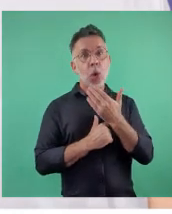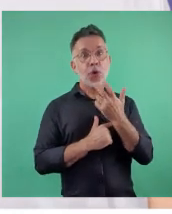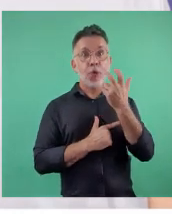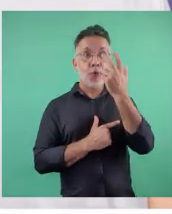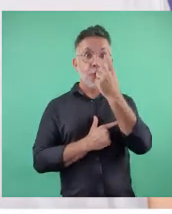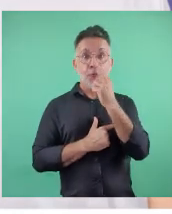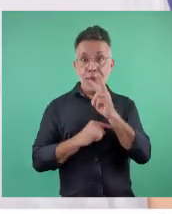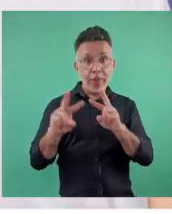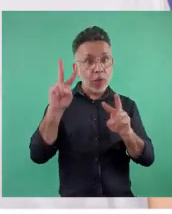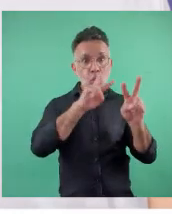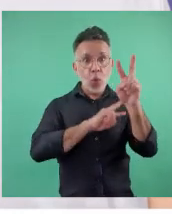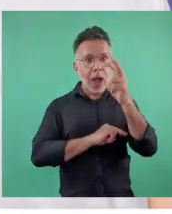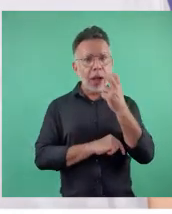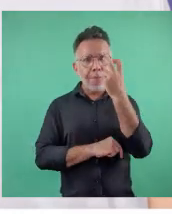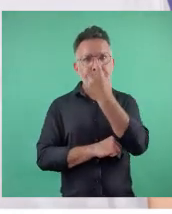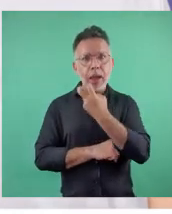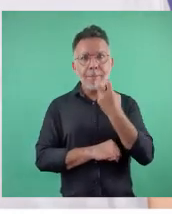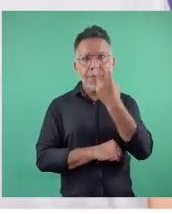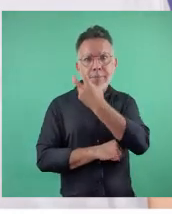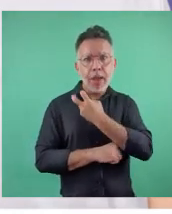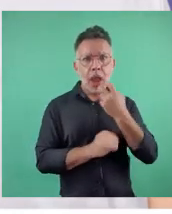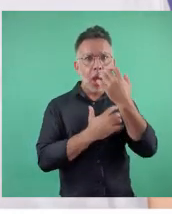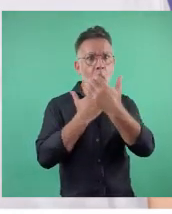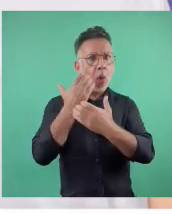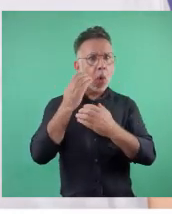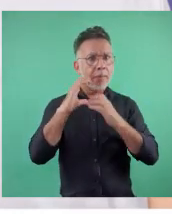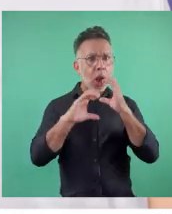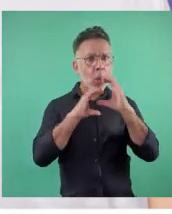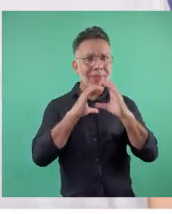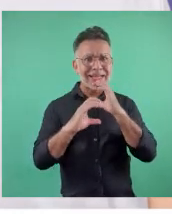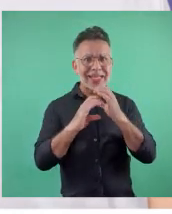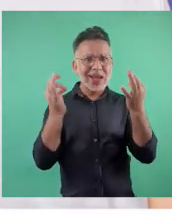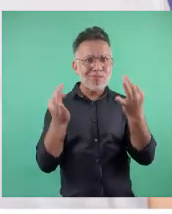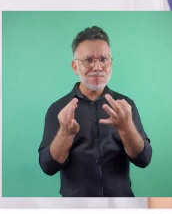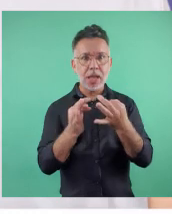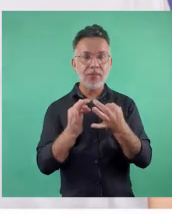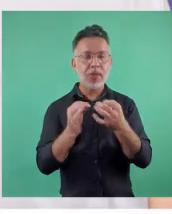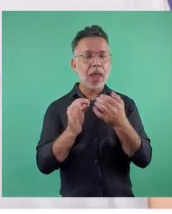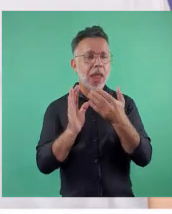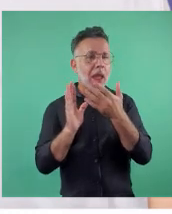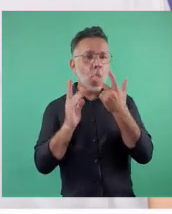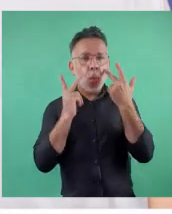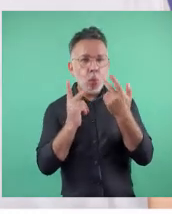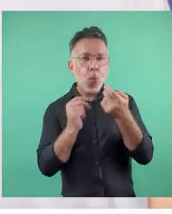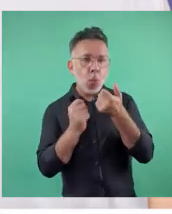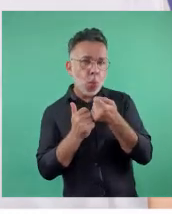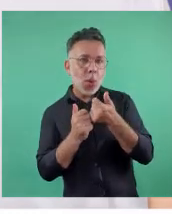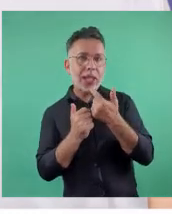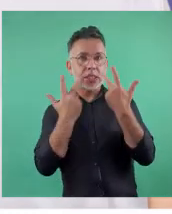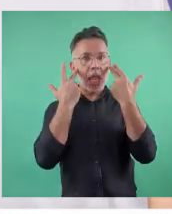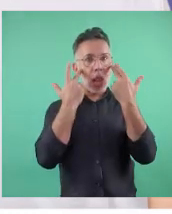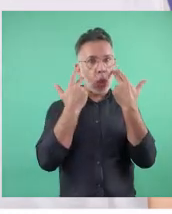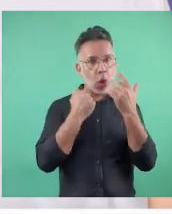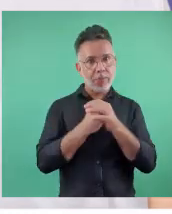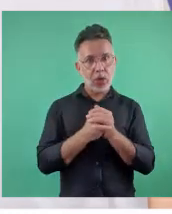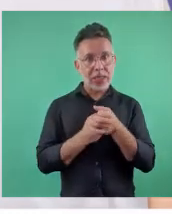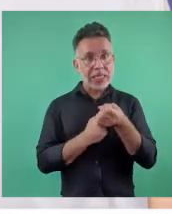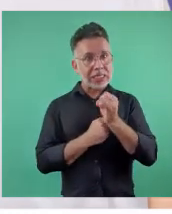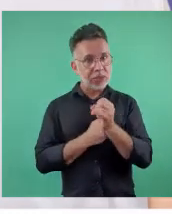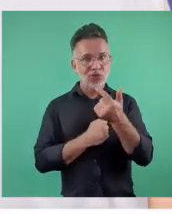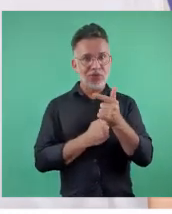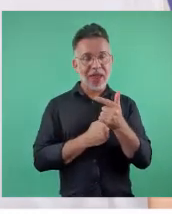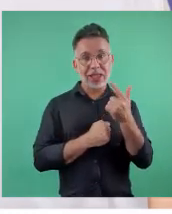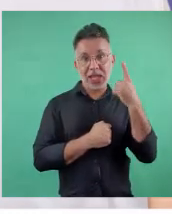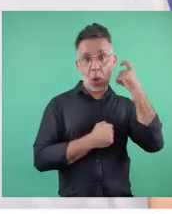vezes, conseguiam, com o apoio visual, elas conseguiam manter uma comunicação muito próximo do que